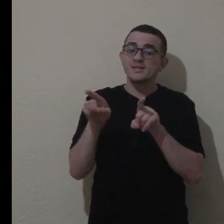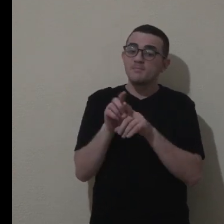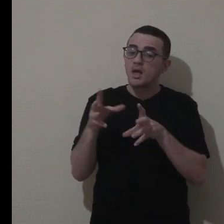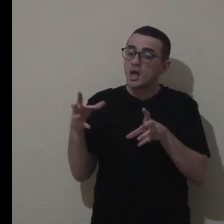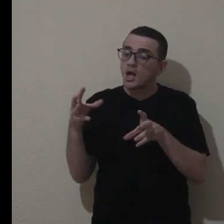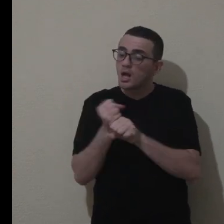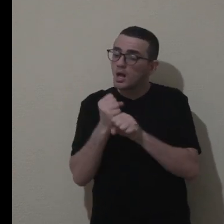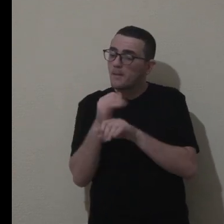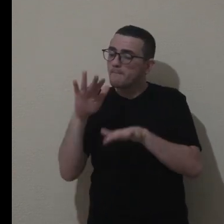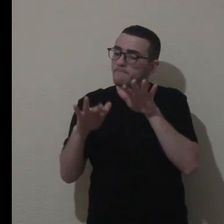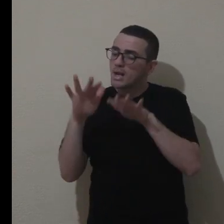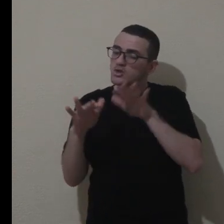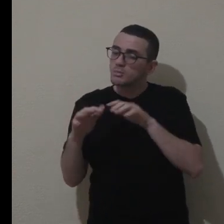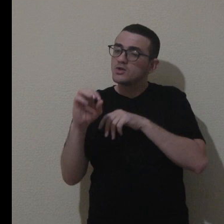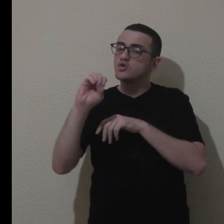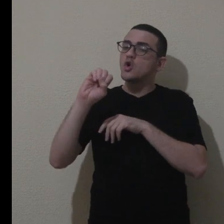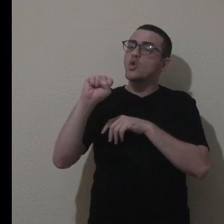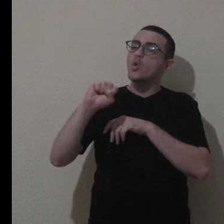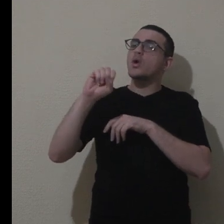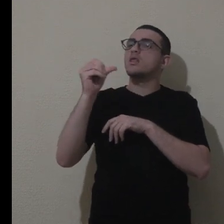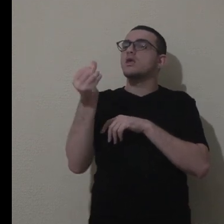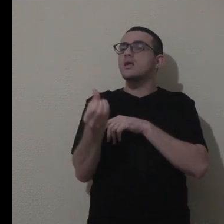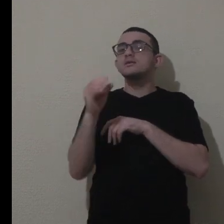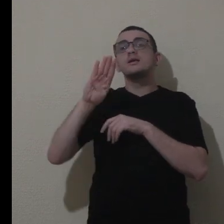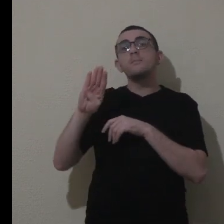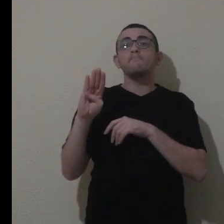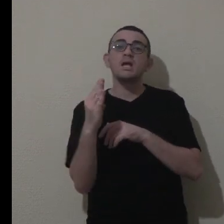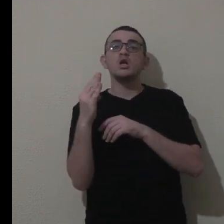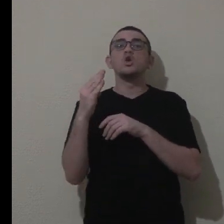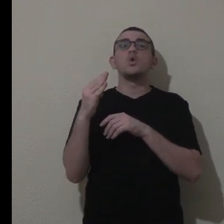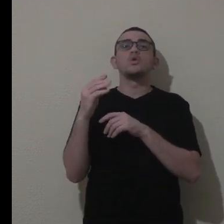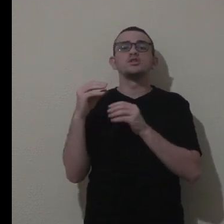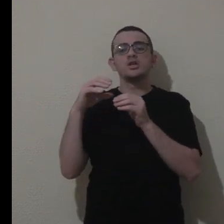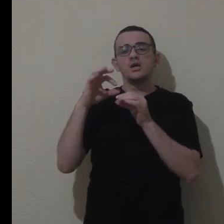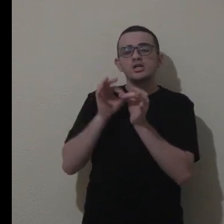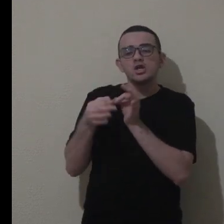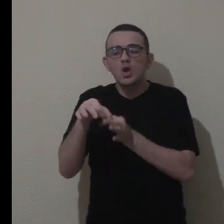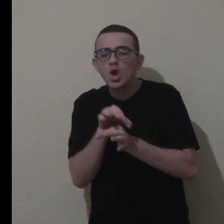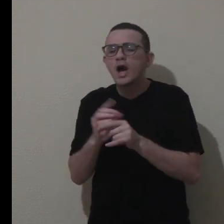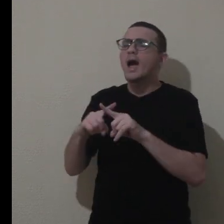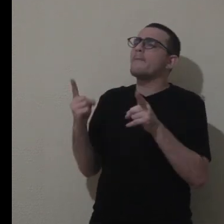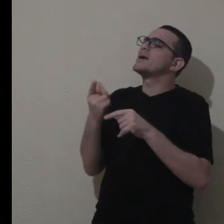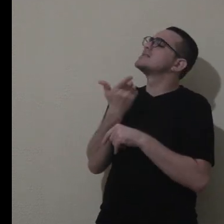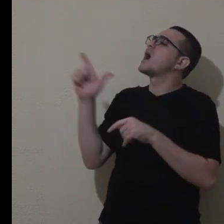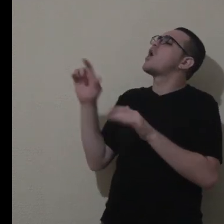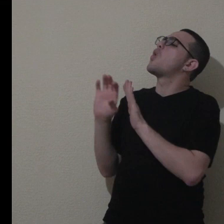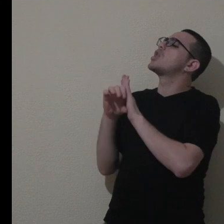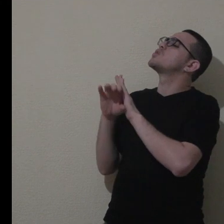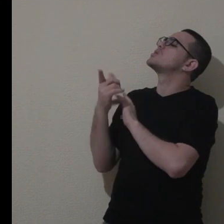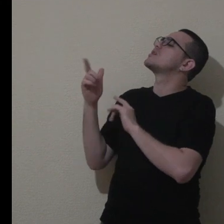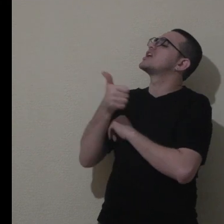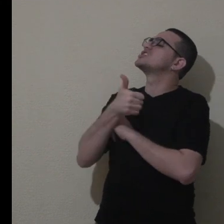que estimado que tem 86 bilhões de neurônios. Né? Algumas pessoas vão falar, e aquele livro do Roberto Lente de